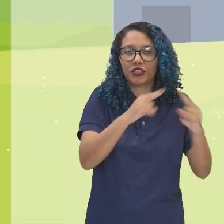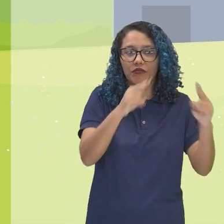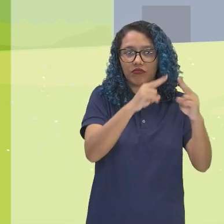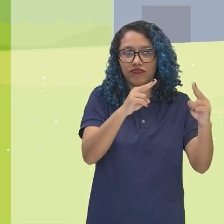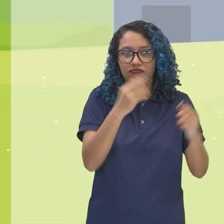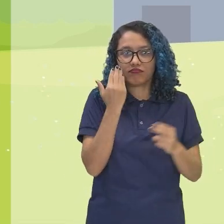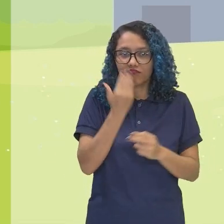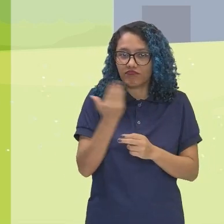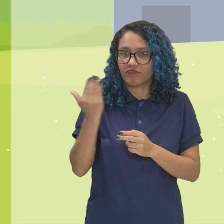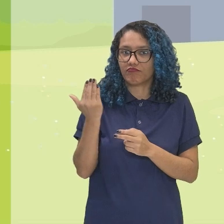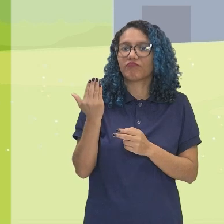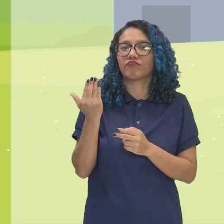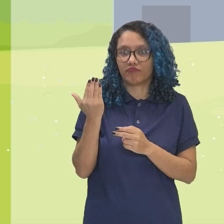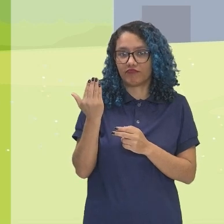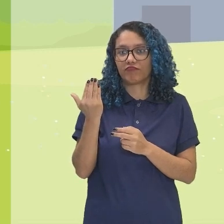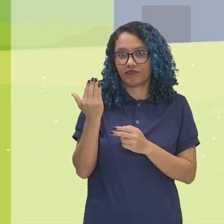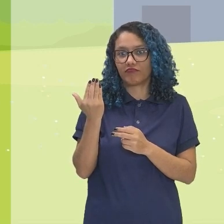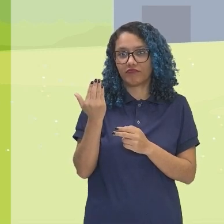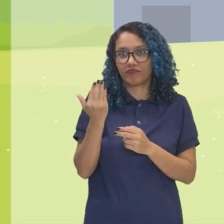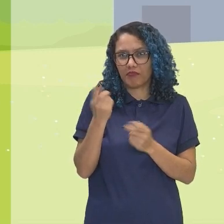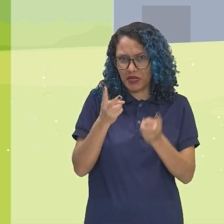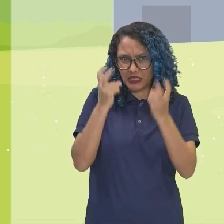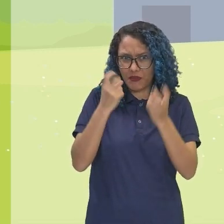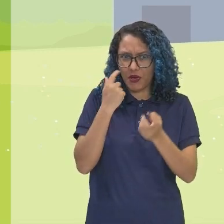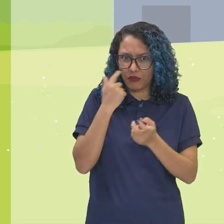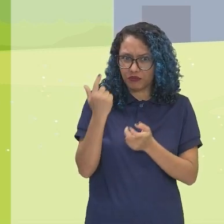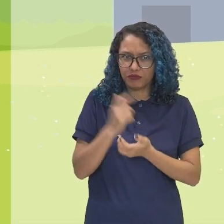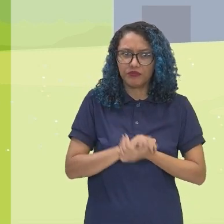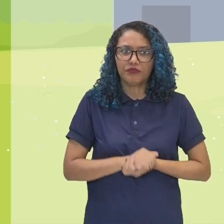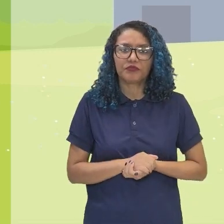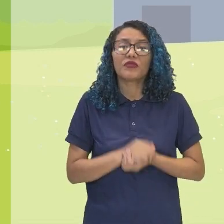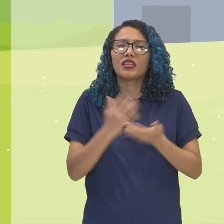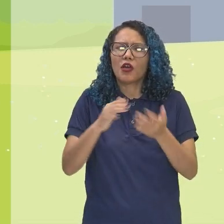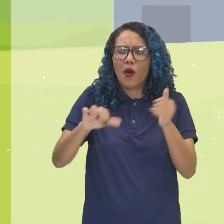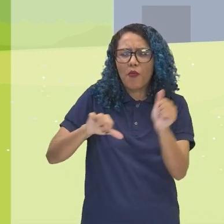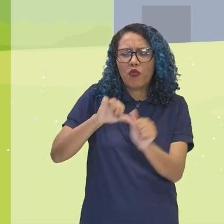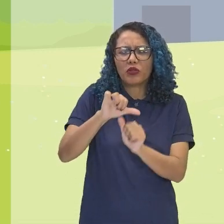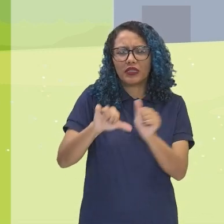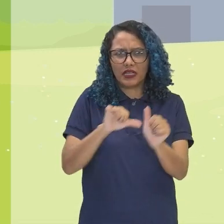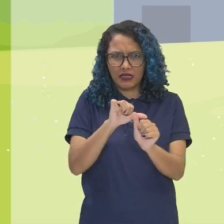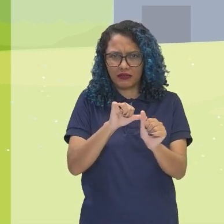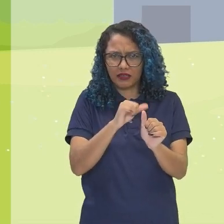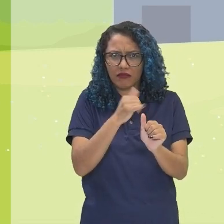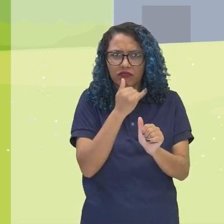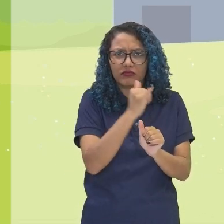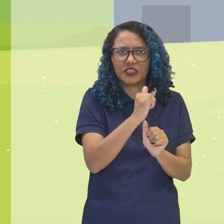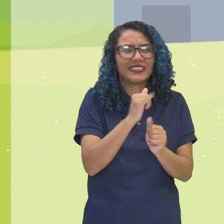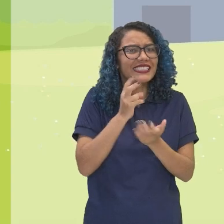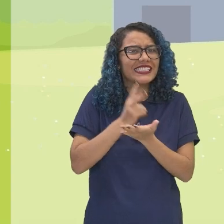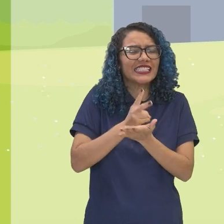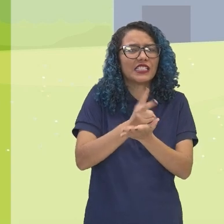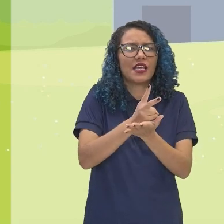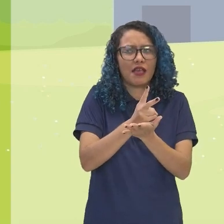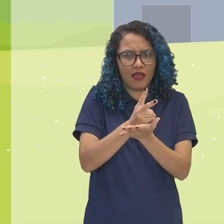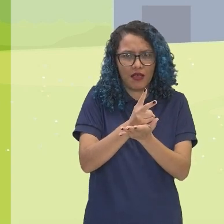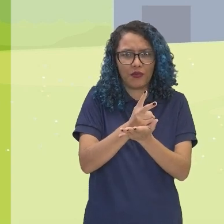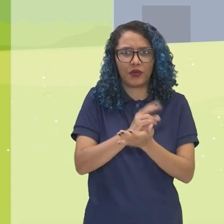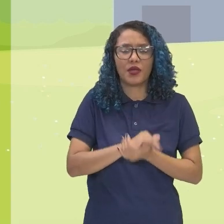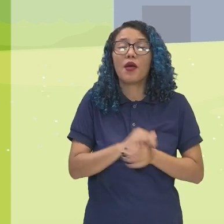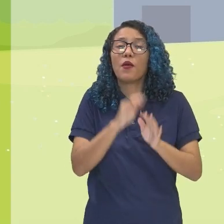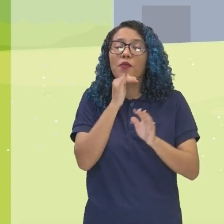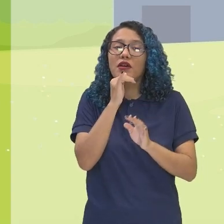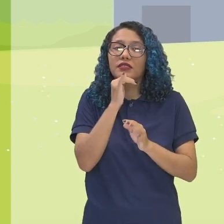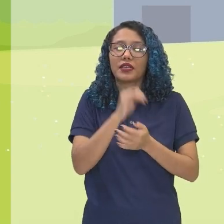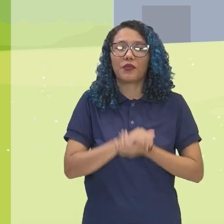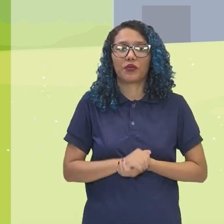aí nesta animação. Essa transformação acontece a todo momento. Como, por